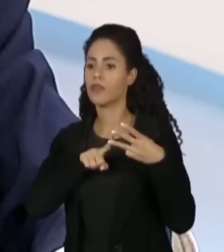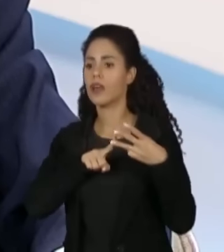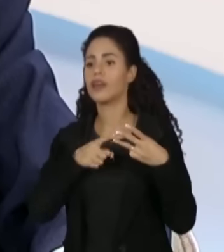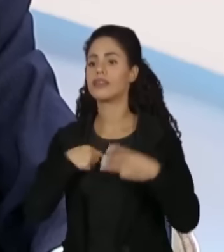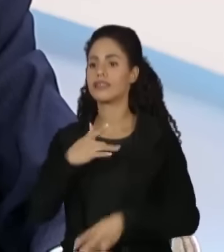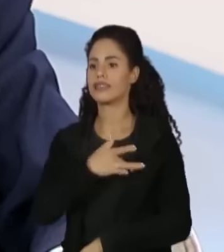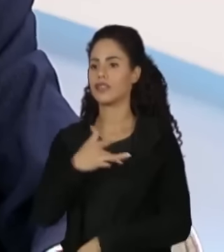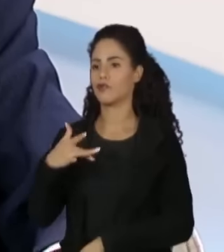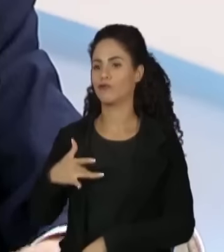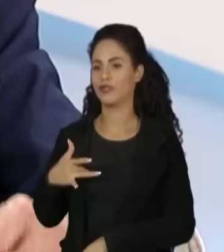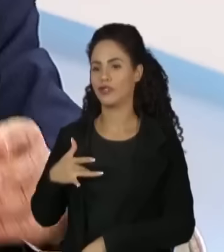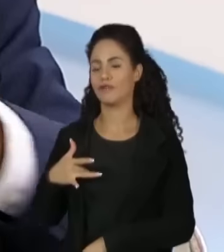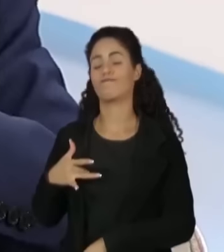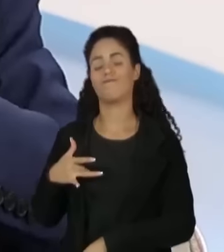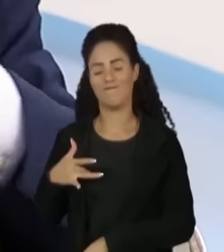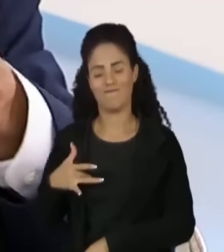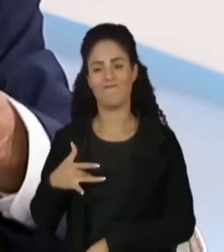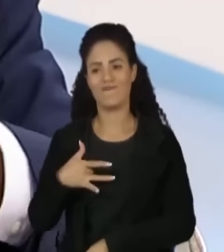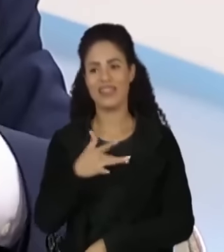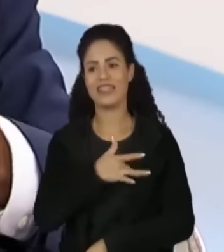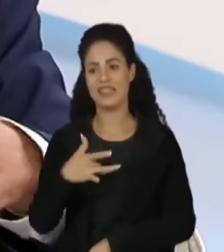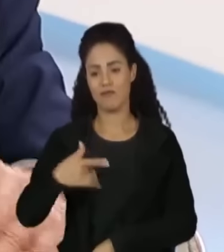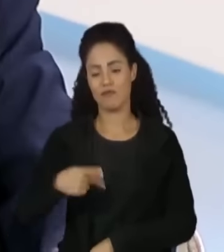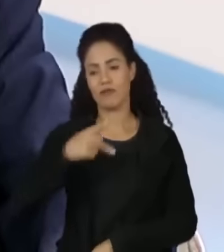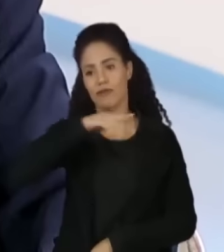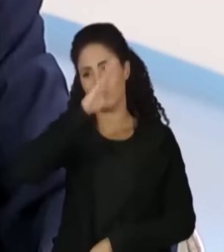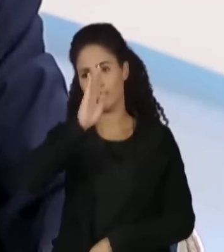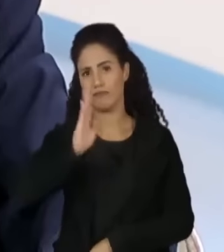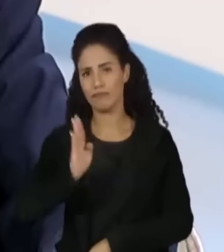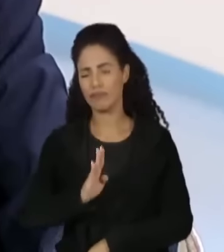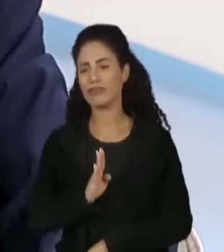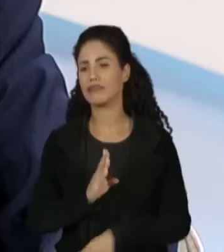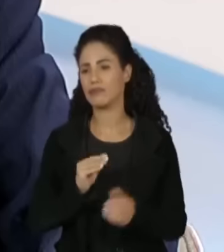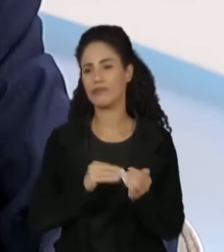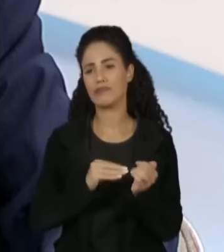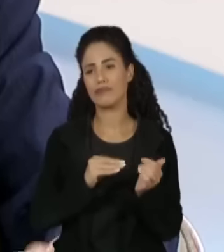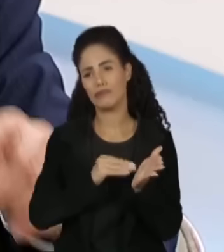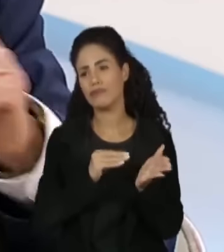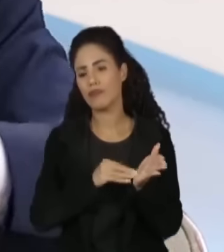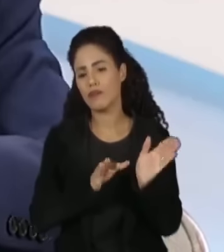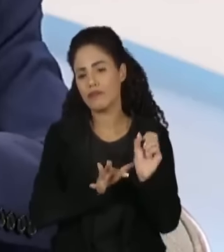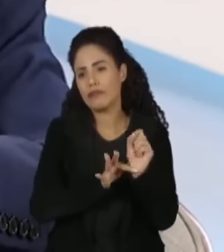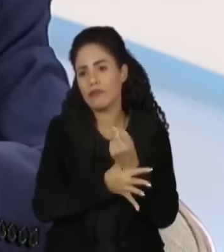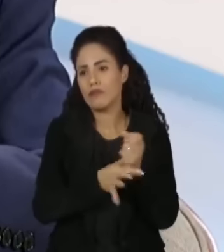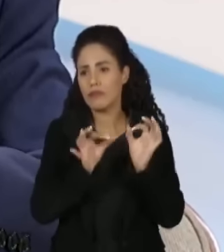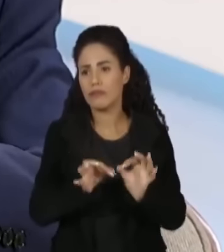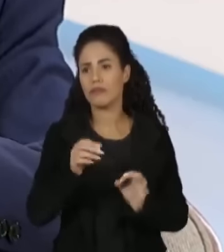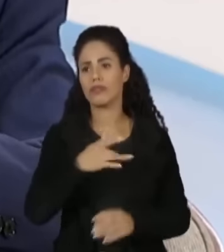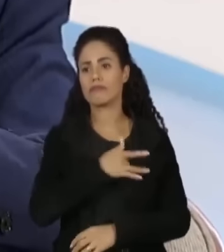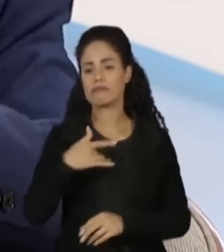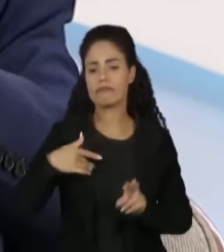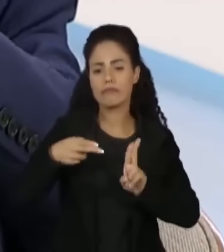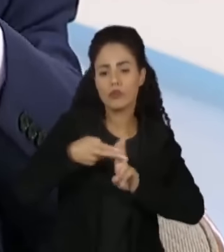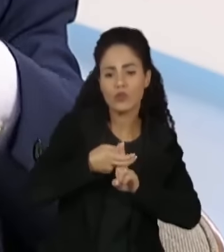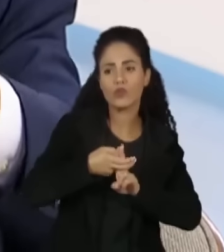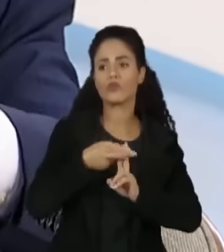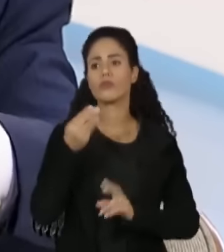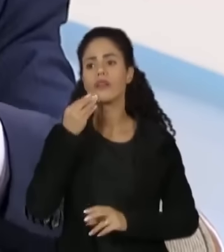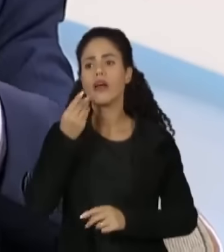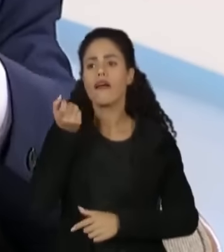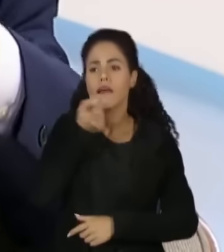de saúde. Nós temos uma excessiva litigiosidade da saúde no Brasil, tanto da saúde pública, em busca